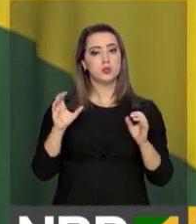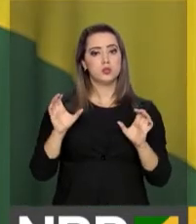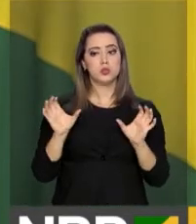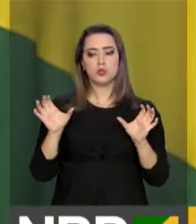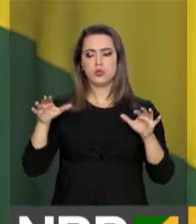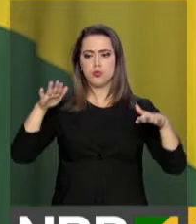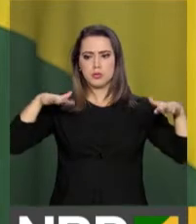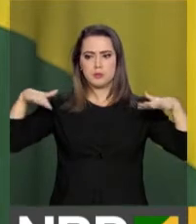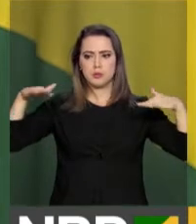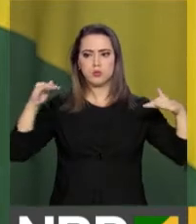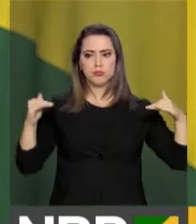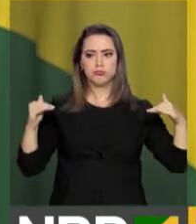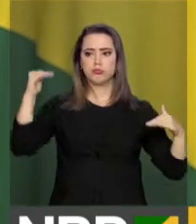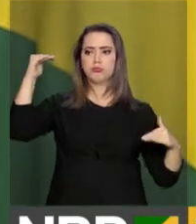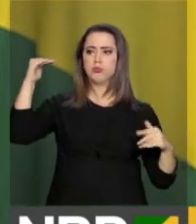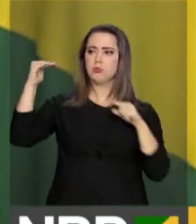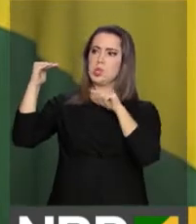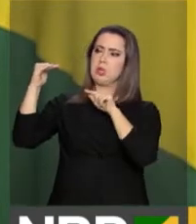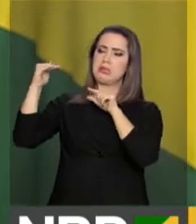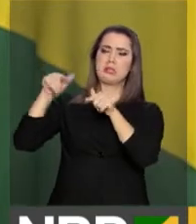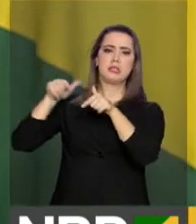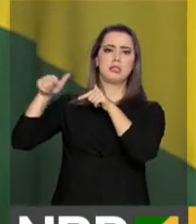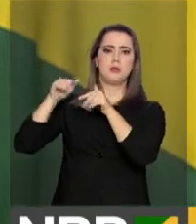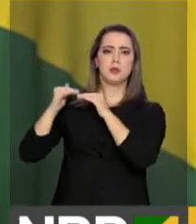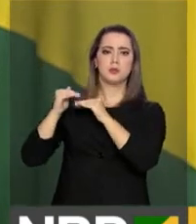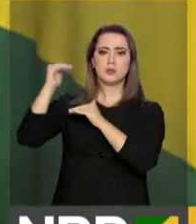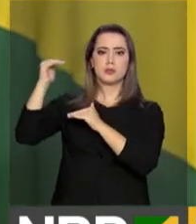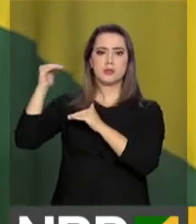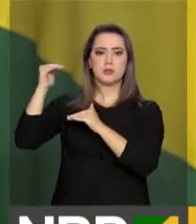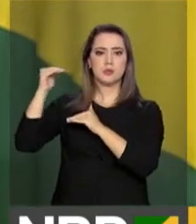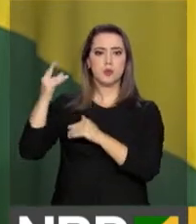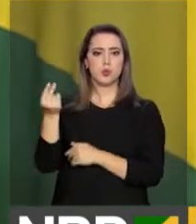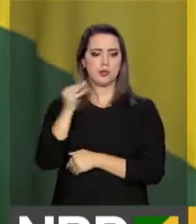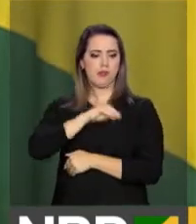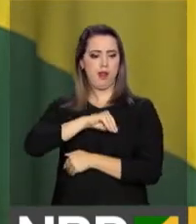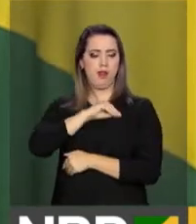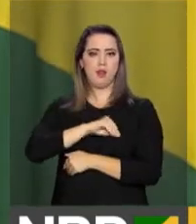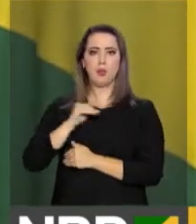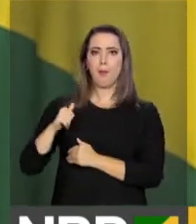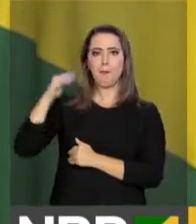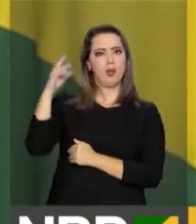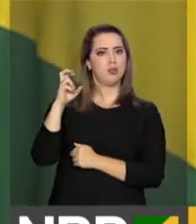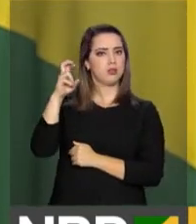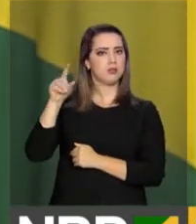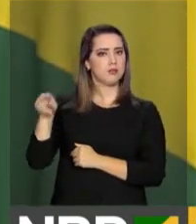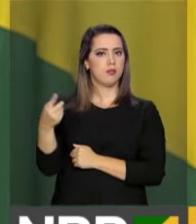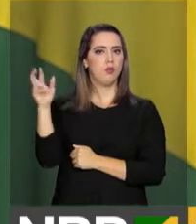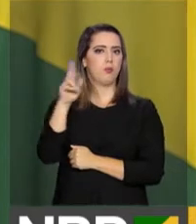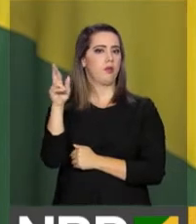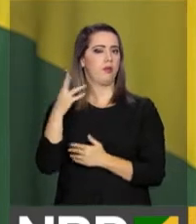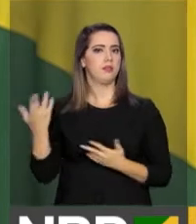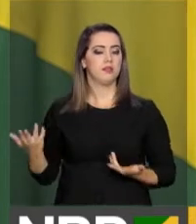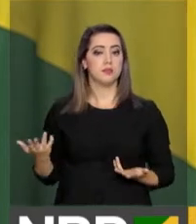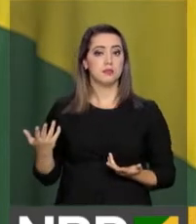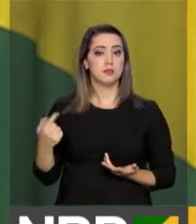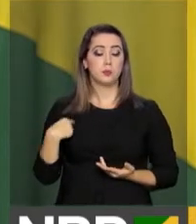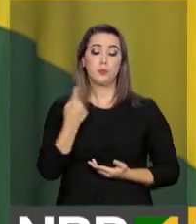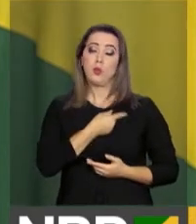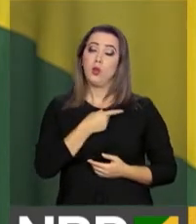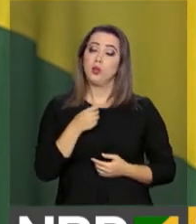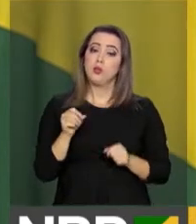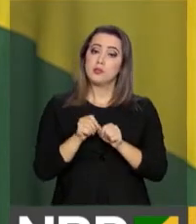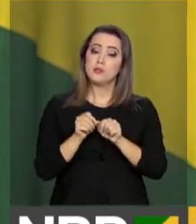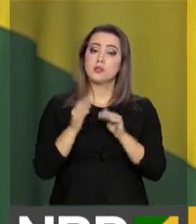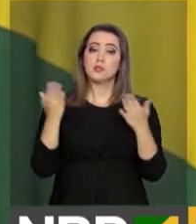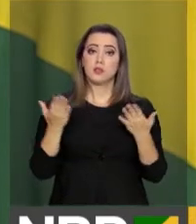além do 5330 qualquer coisa assim que é o teto do inss o que nós estamos fazendo